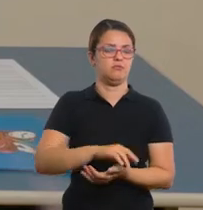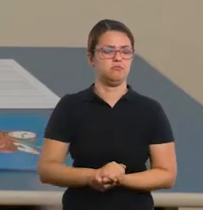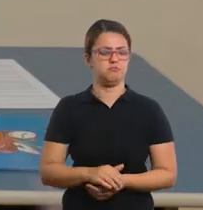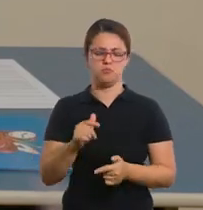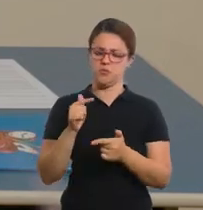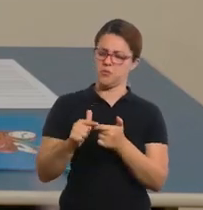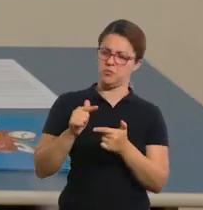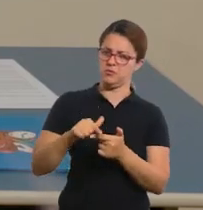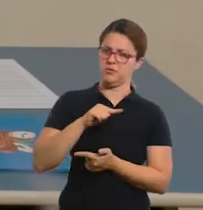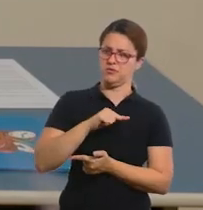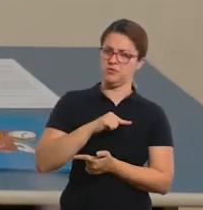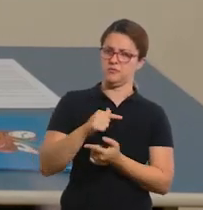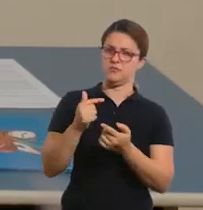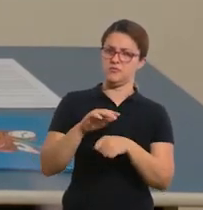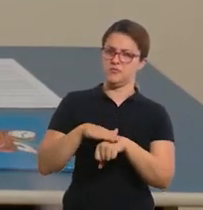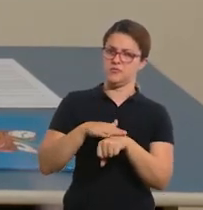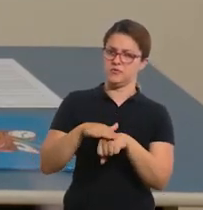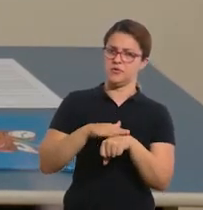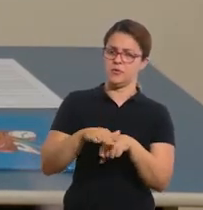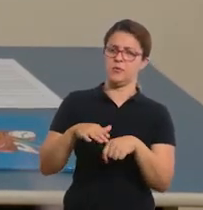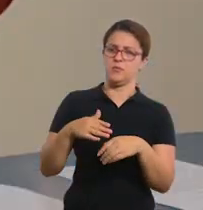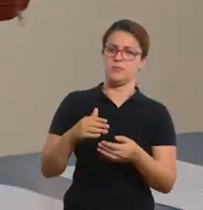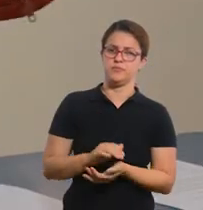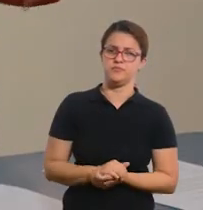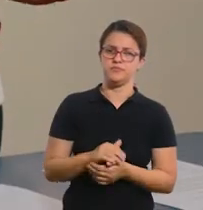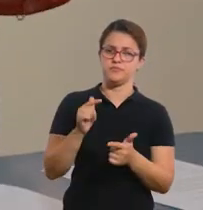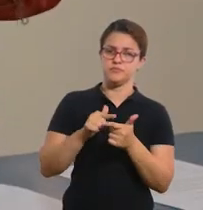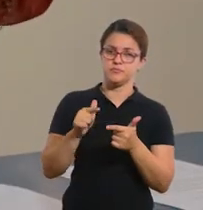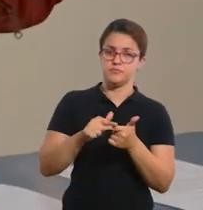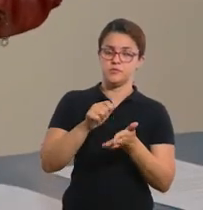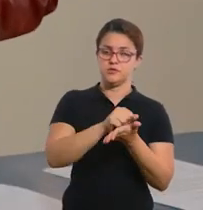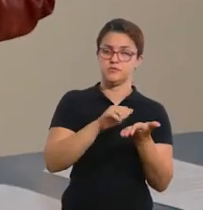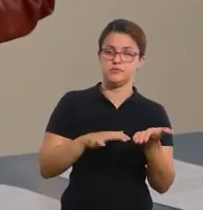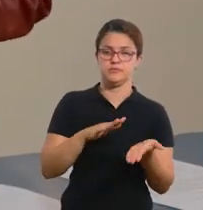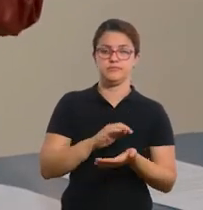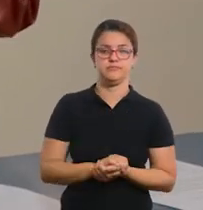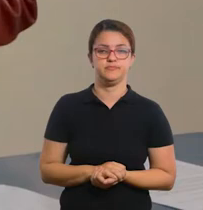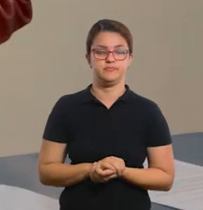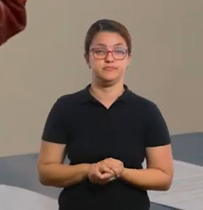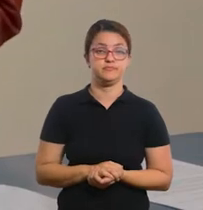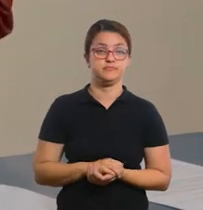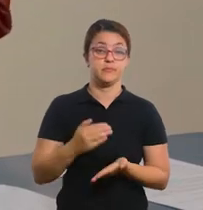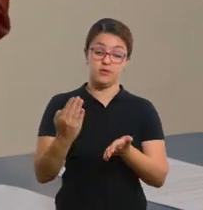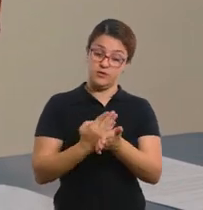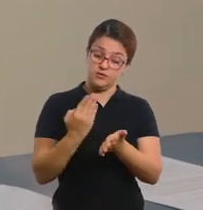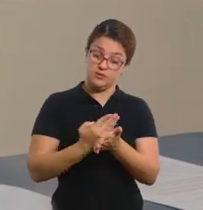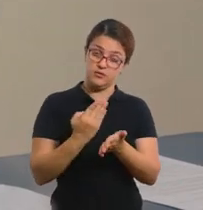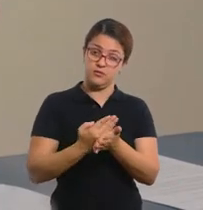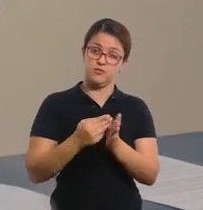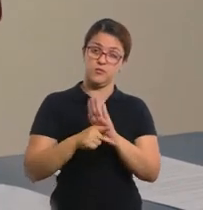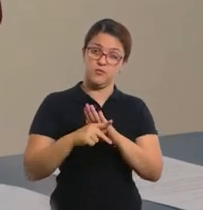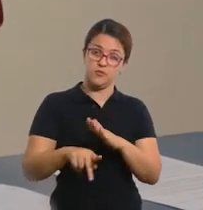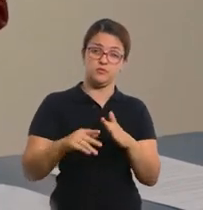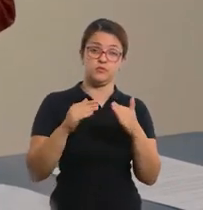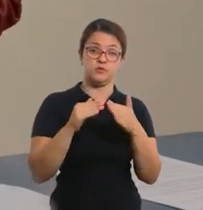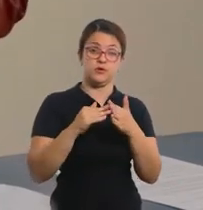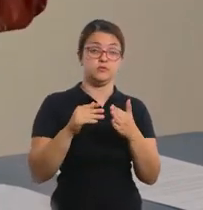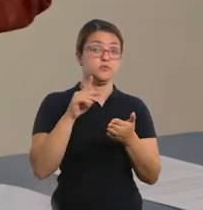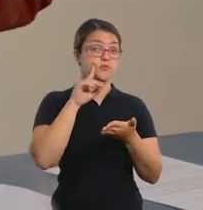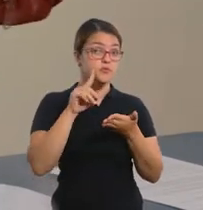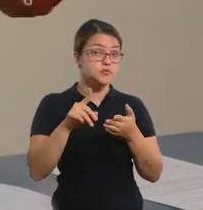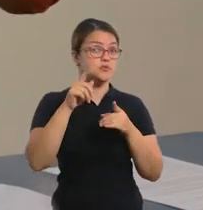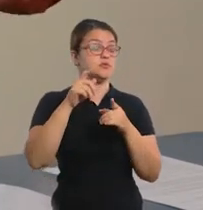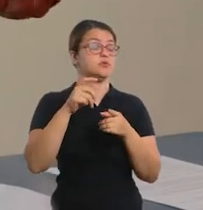um problema. Nós vamos conversar sobre ele, sobre esse problema, agora com as atividades, tá bom? Então, pega aí o seu caderninho do Lição de Casa, anota a